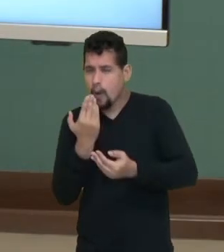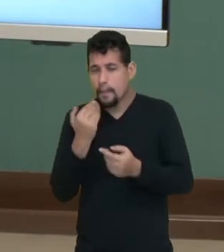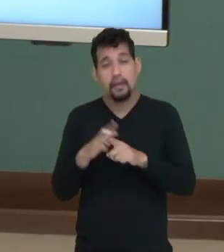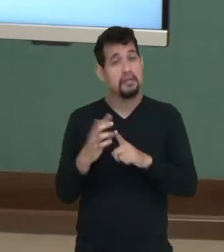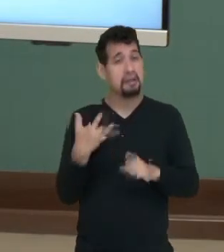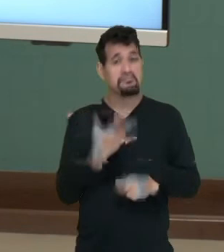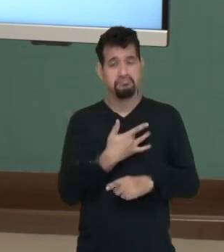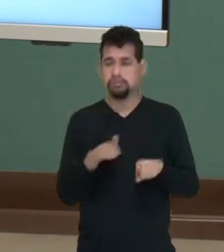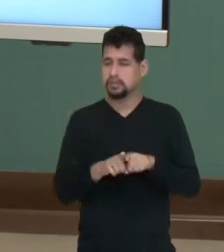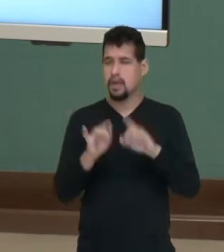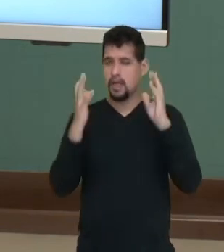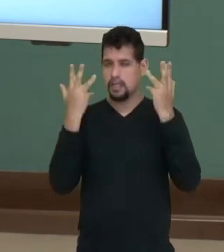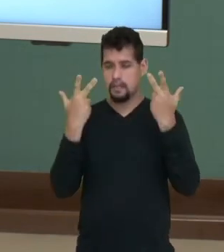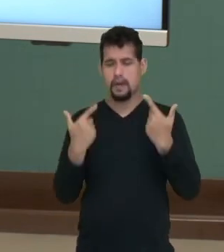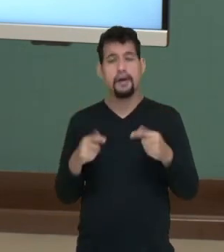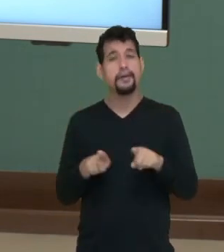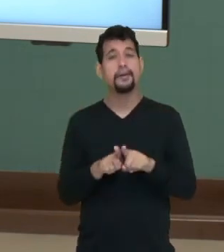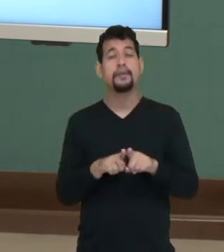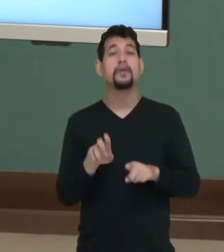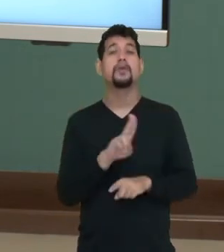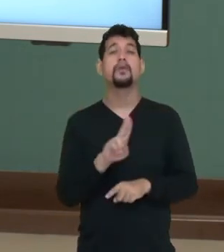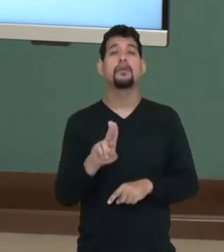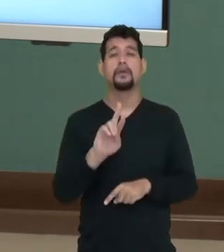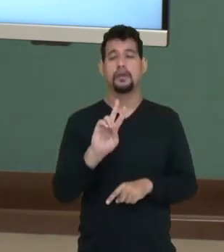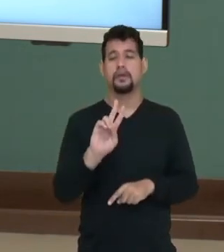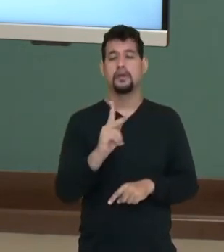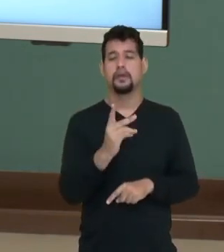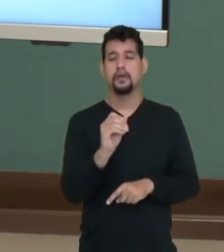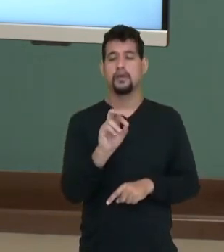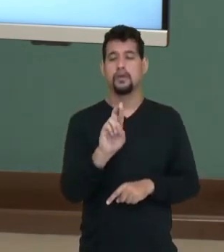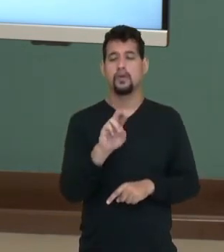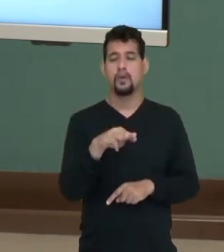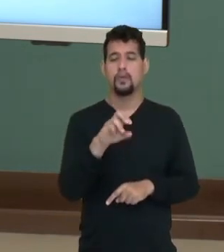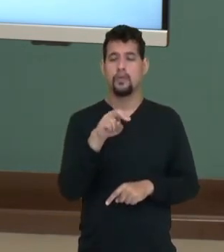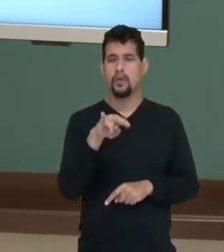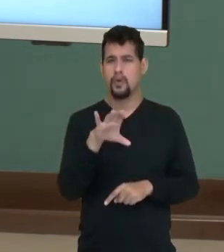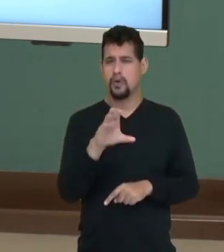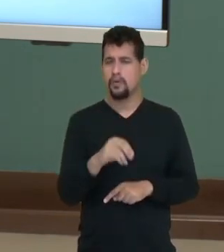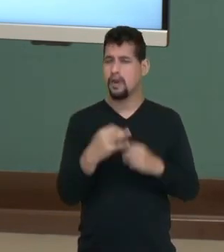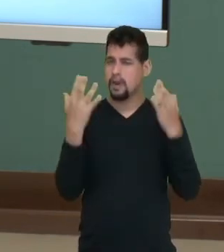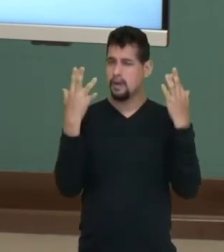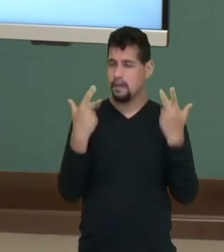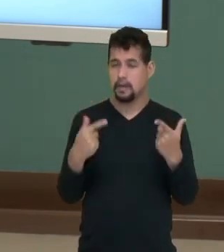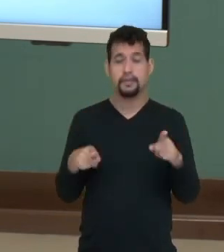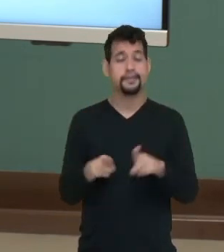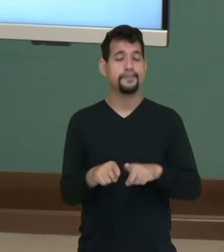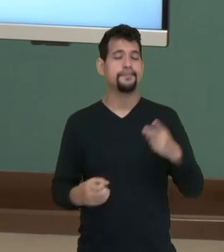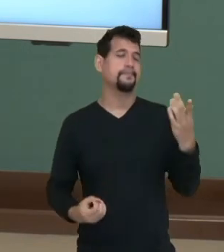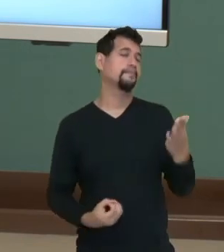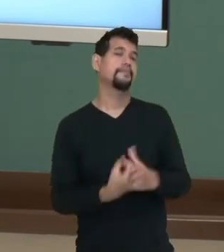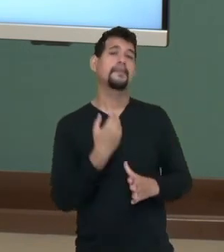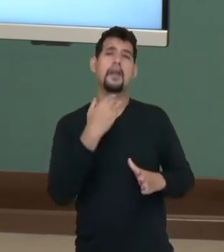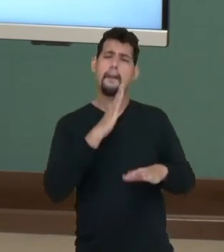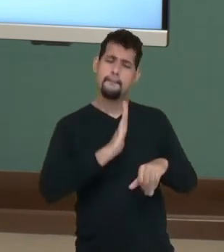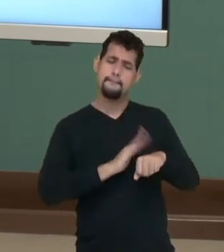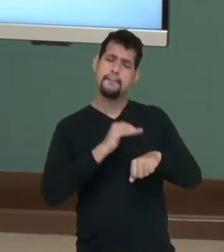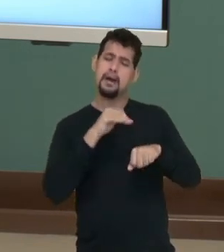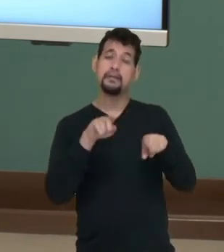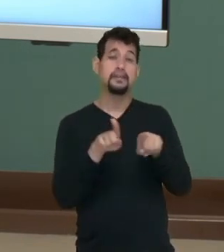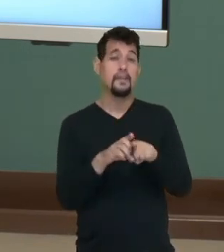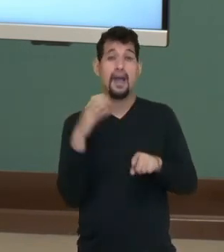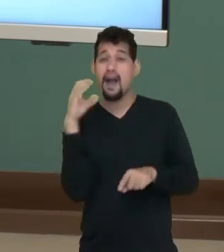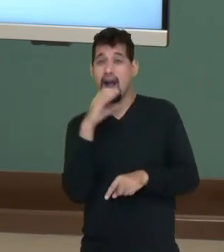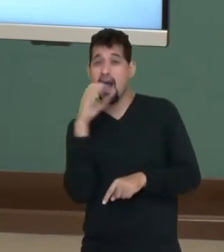quanto os hormônios são colocados então, também nesses animais para que produza mais em um menor